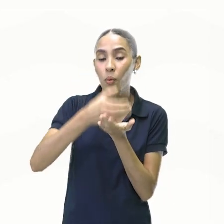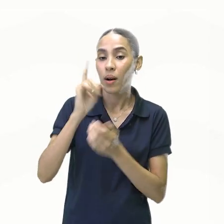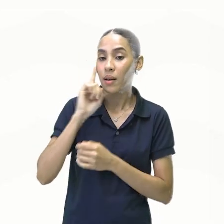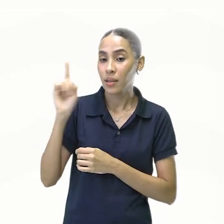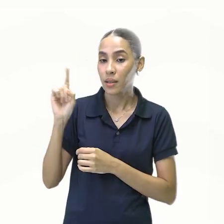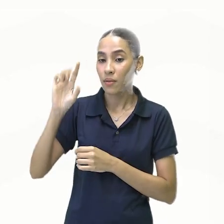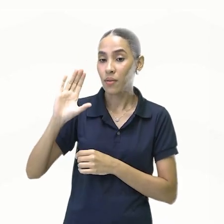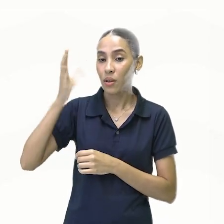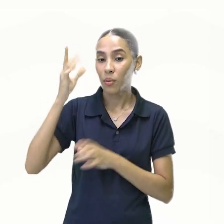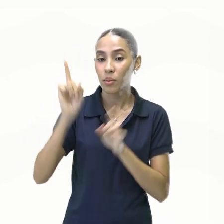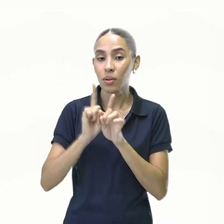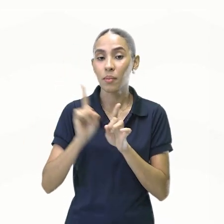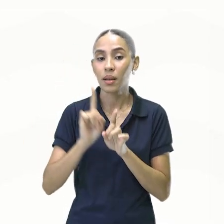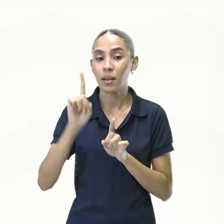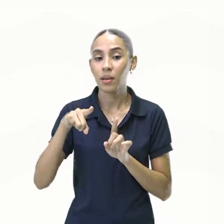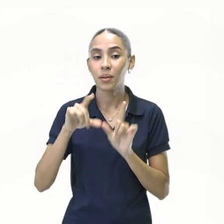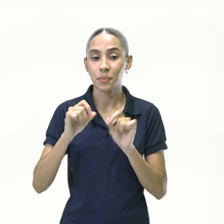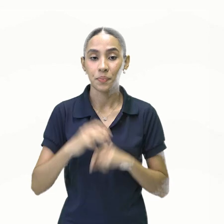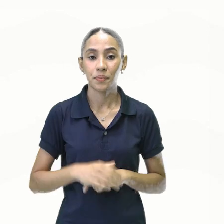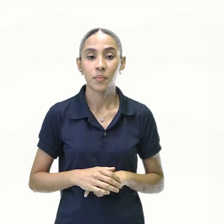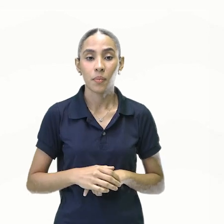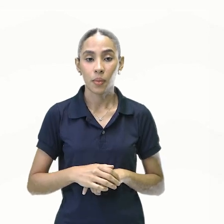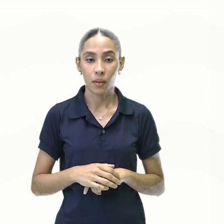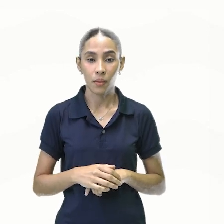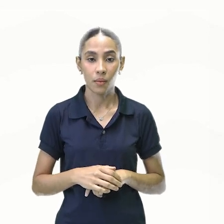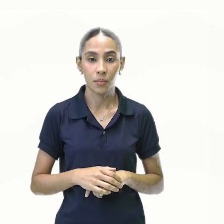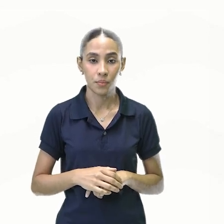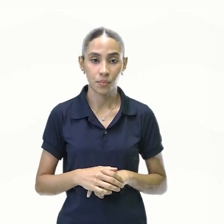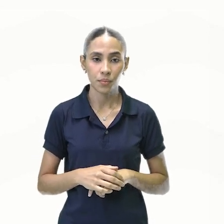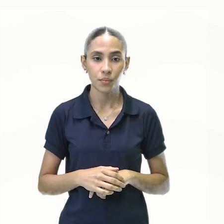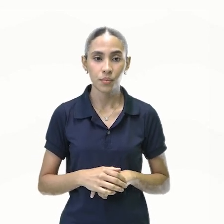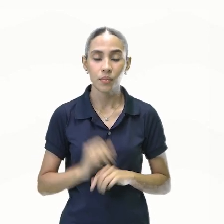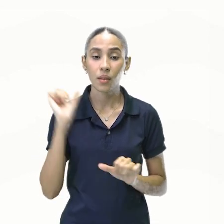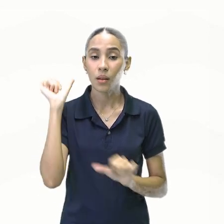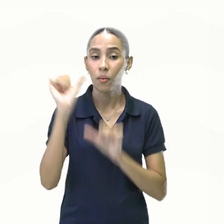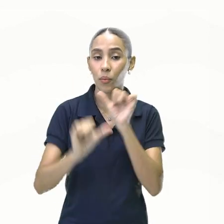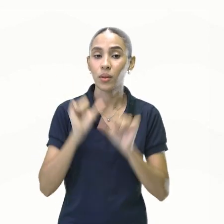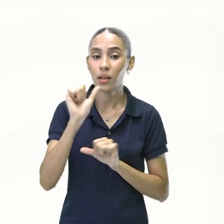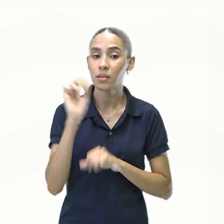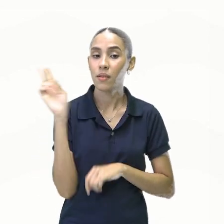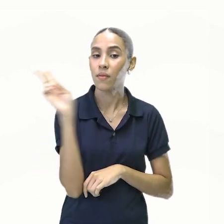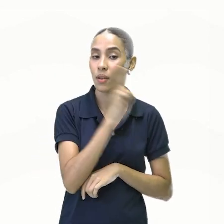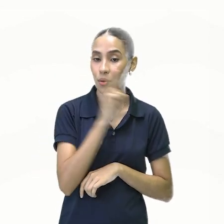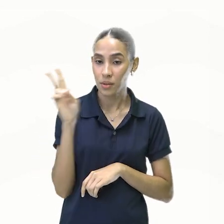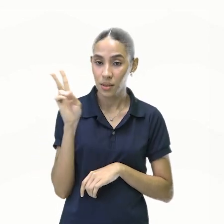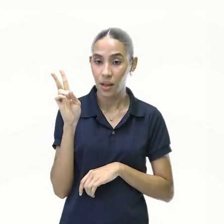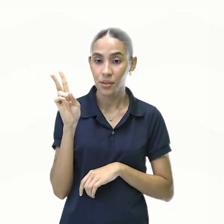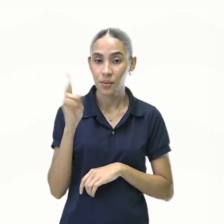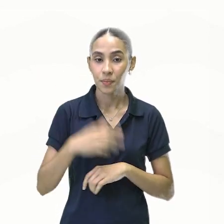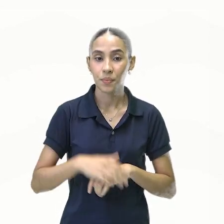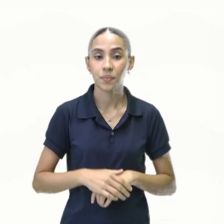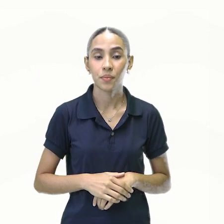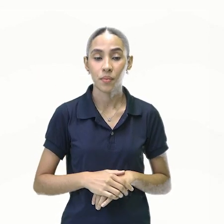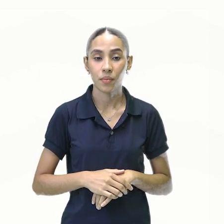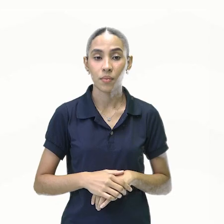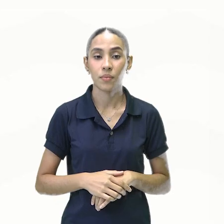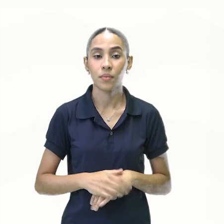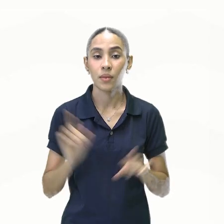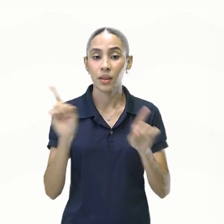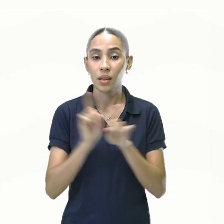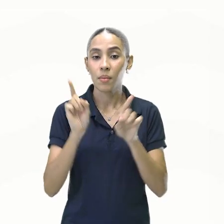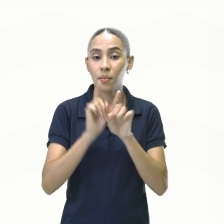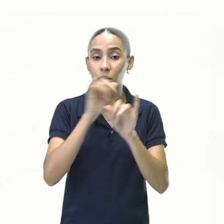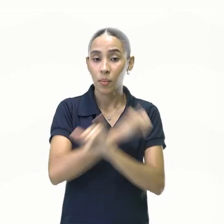aí que este fenômeno, que consiste na mudança de